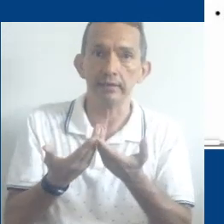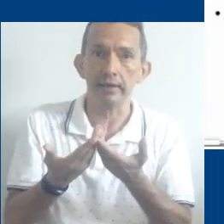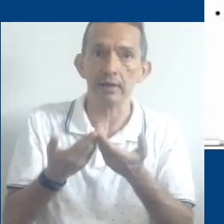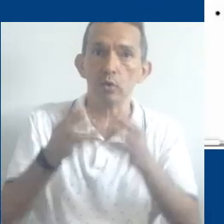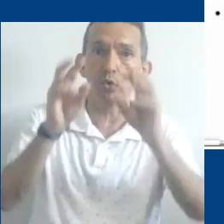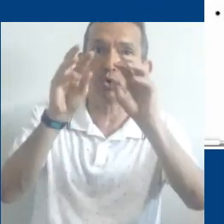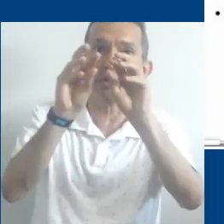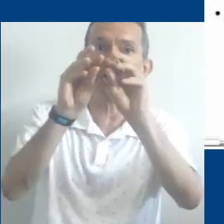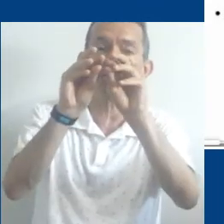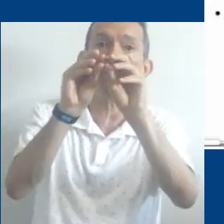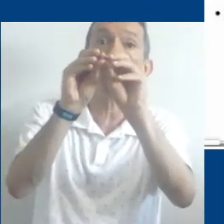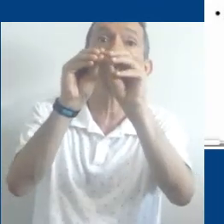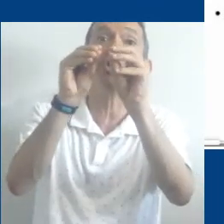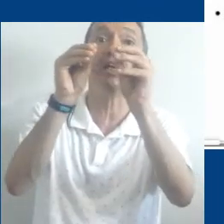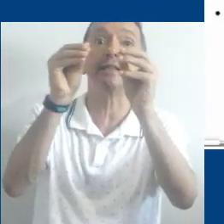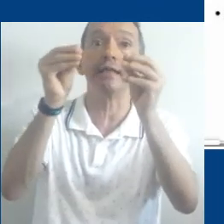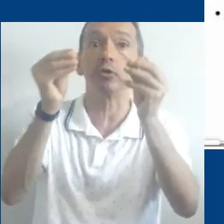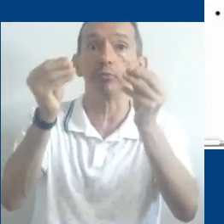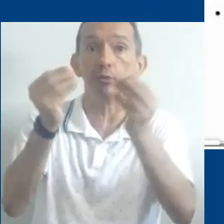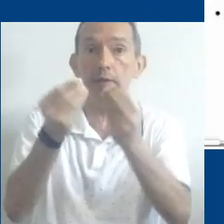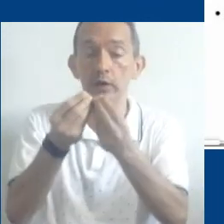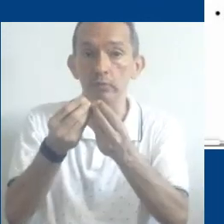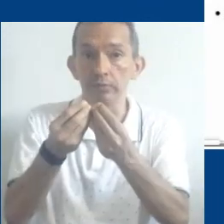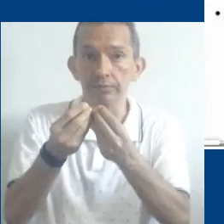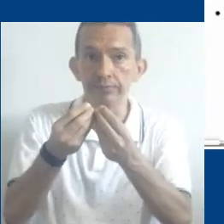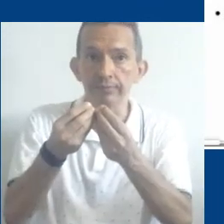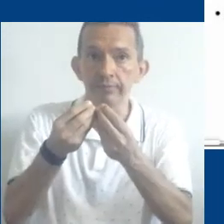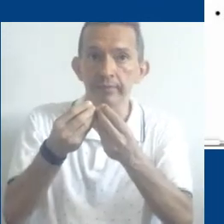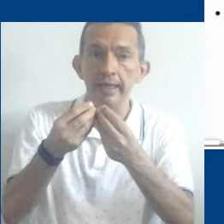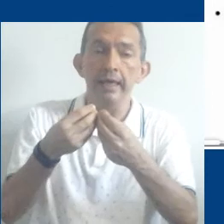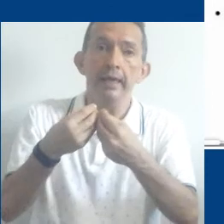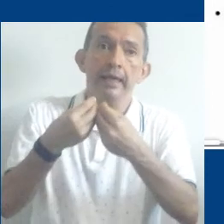doença, né, cujo lisossoma digere a célula do pulmão.